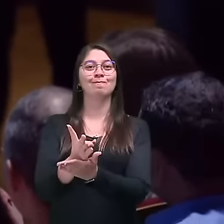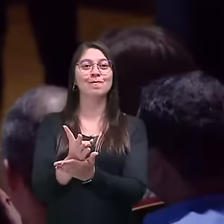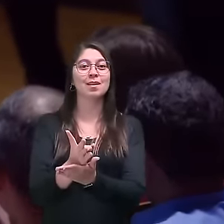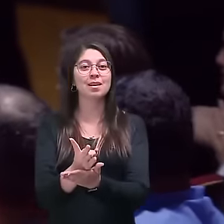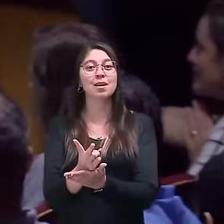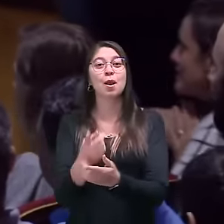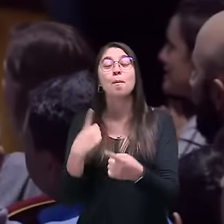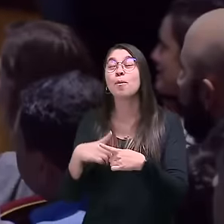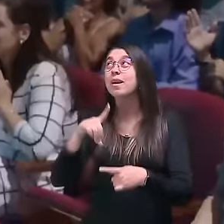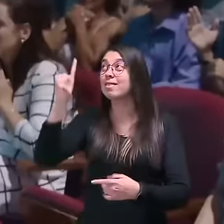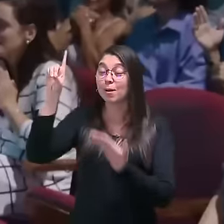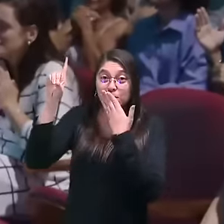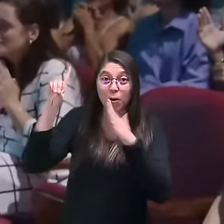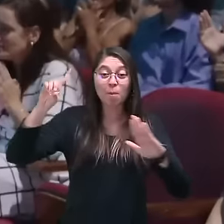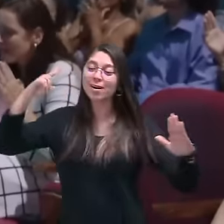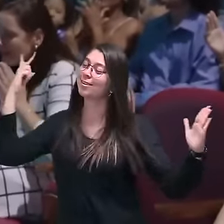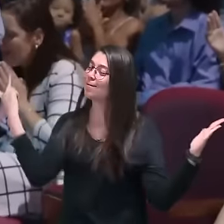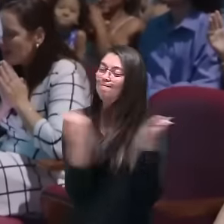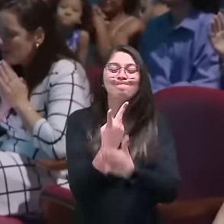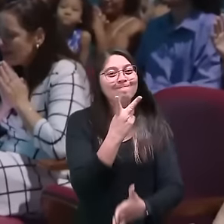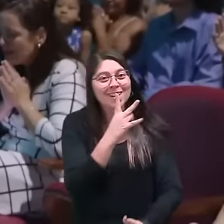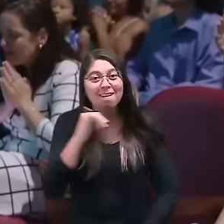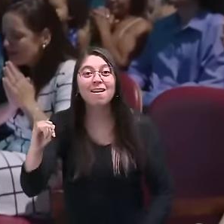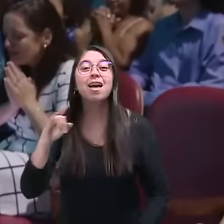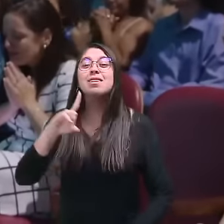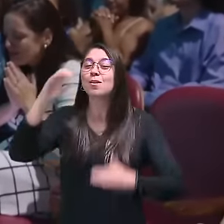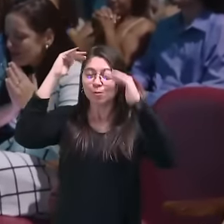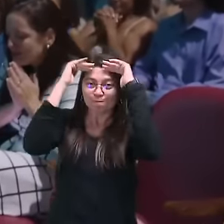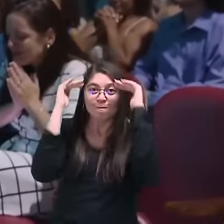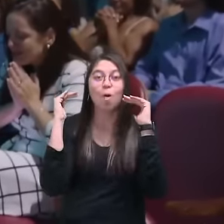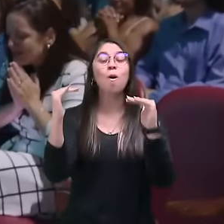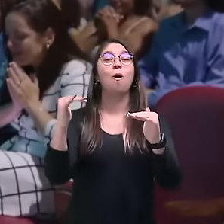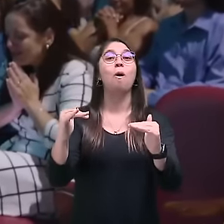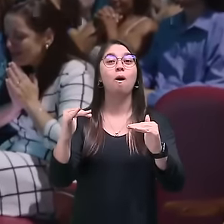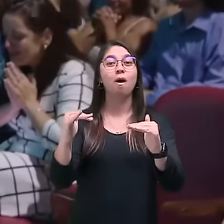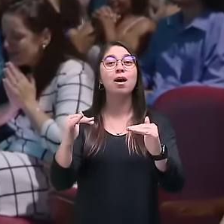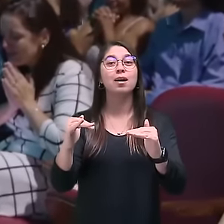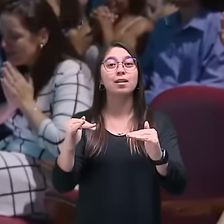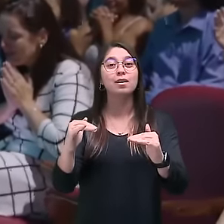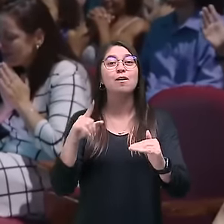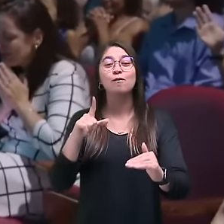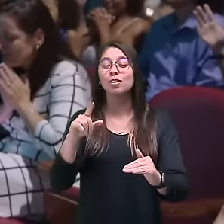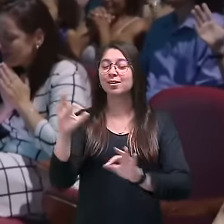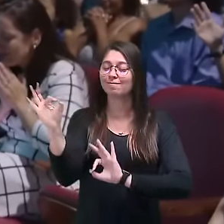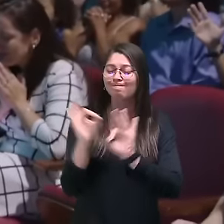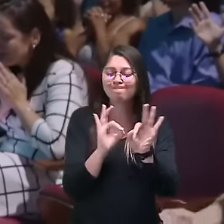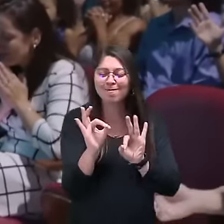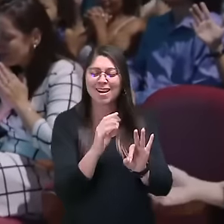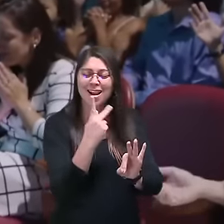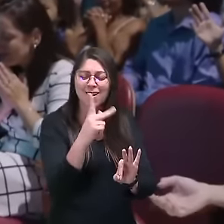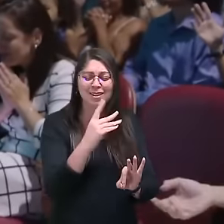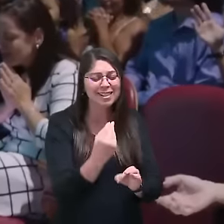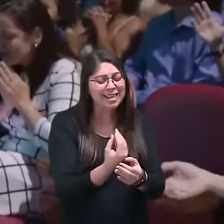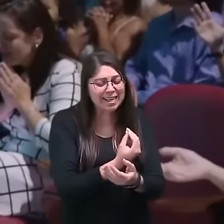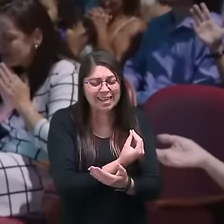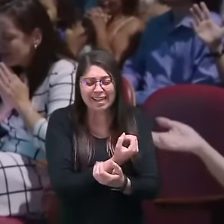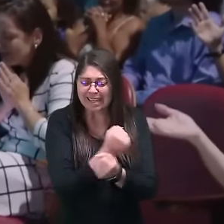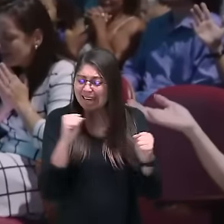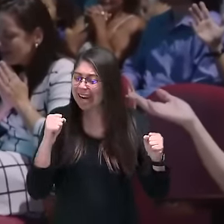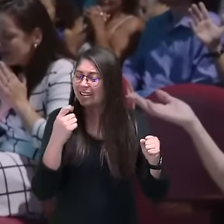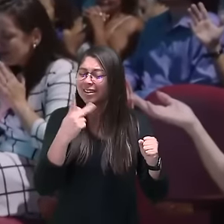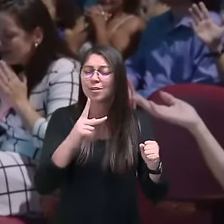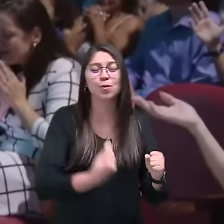va a cumplir. Dios va a honrar. Dios va a hacer cosas grandes en tu casa. Ese proyecto va a